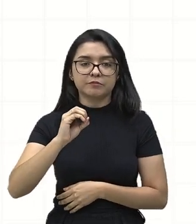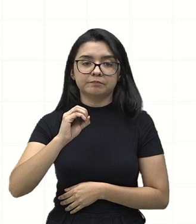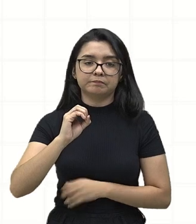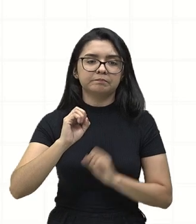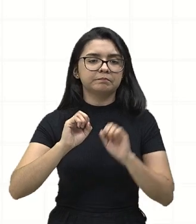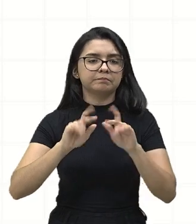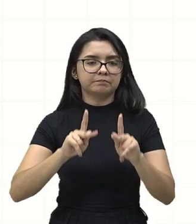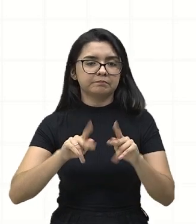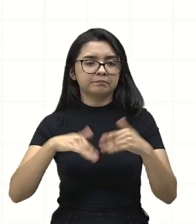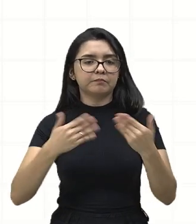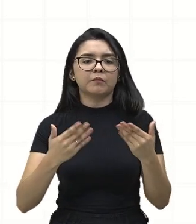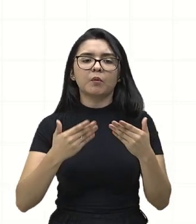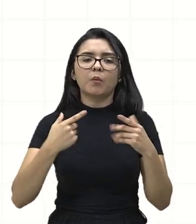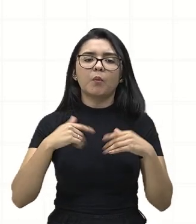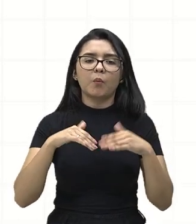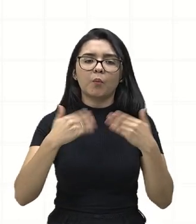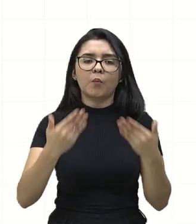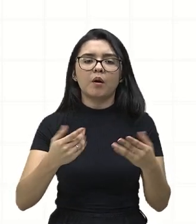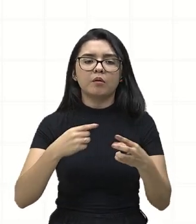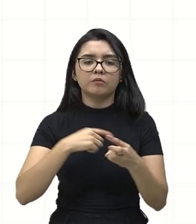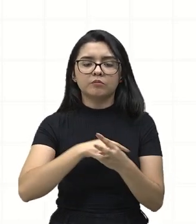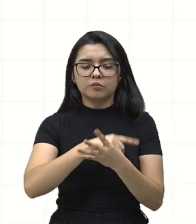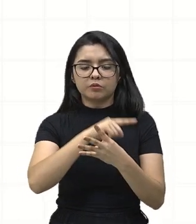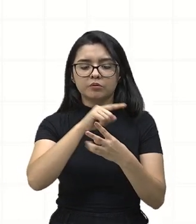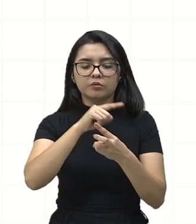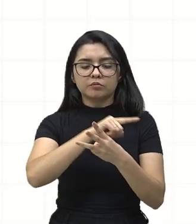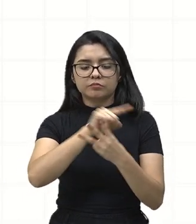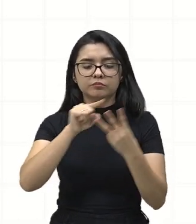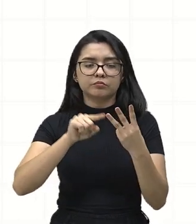5.420. Quais são os 3 primeiros algarismos?